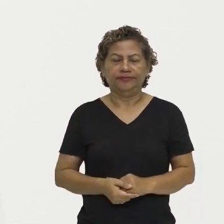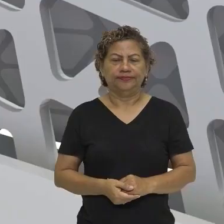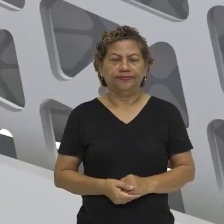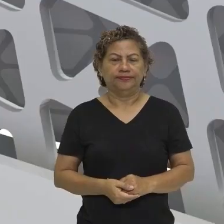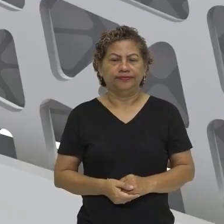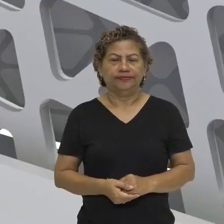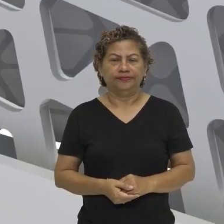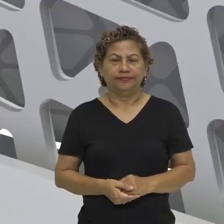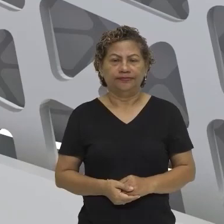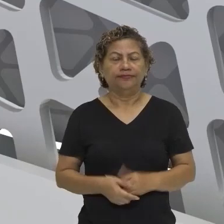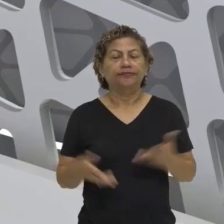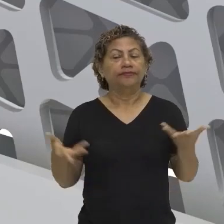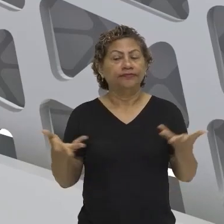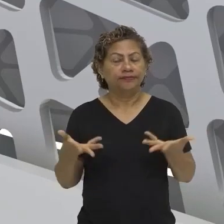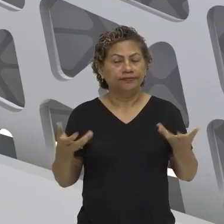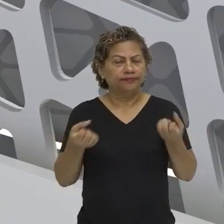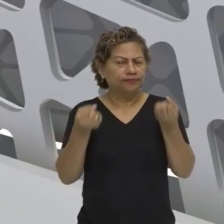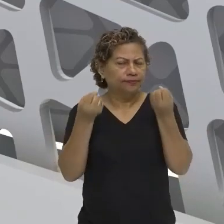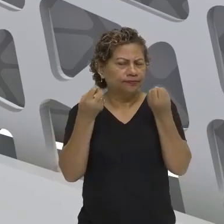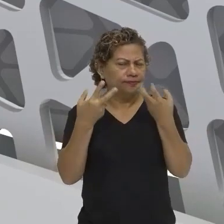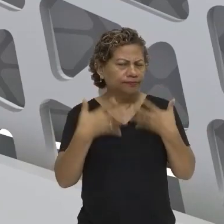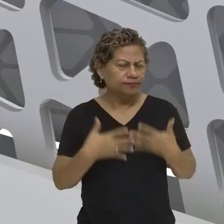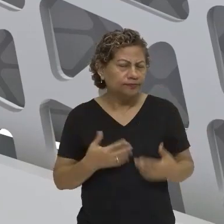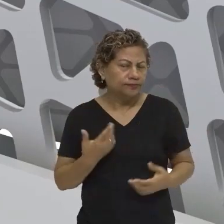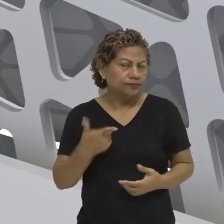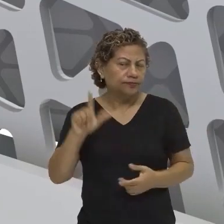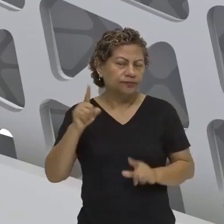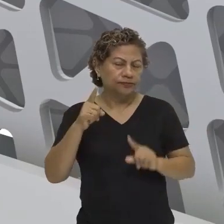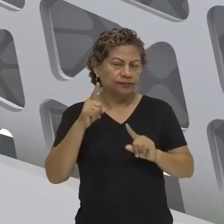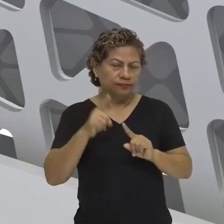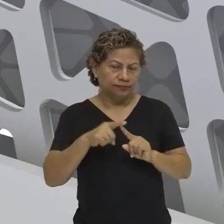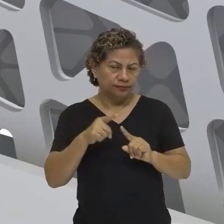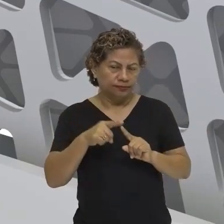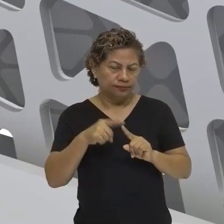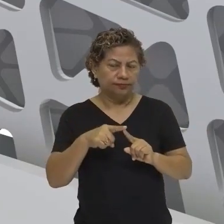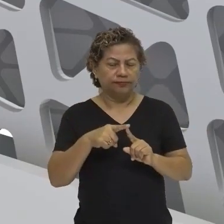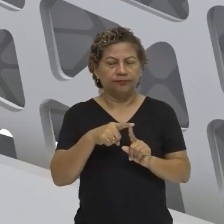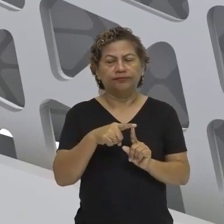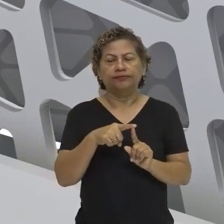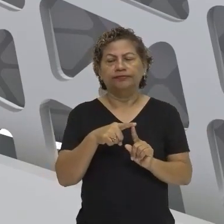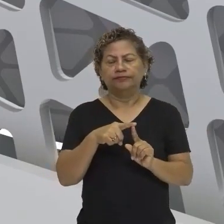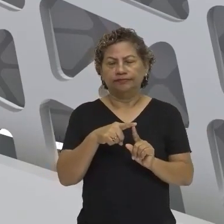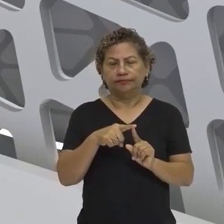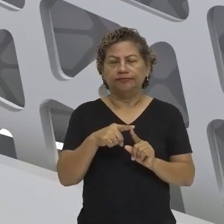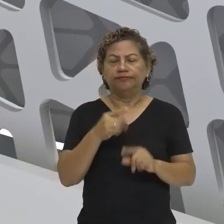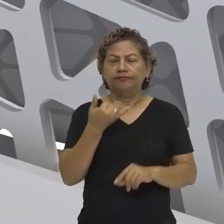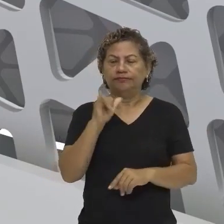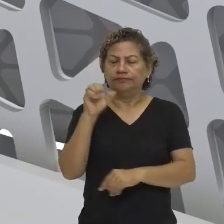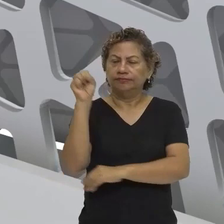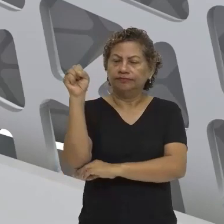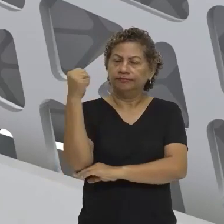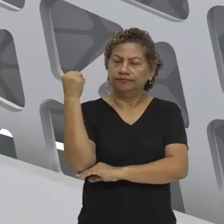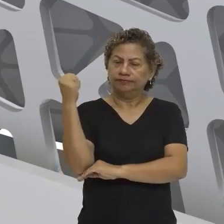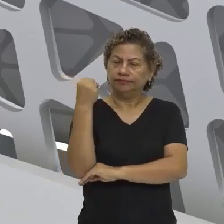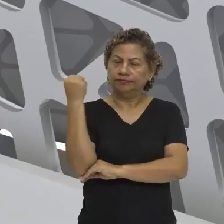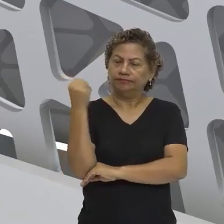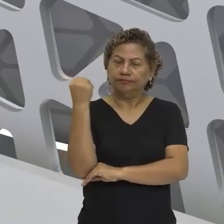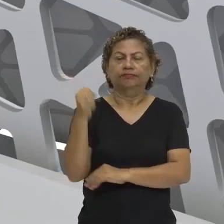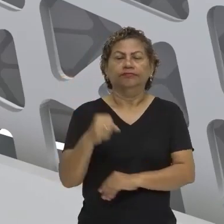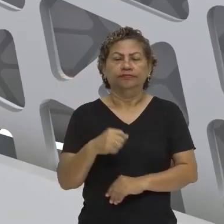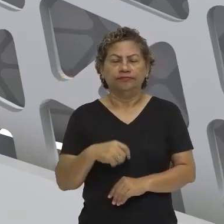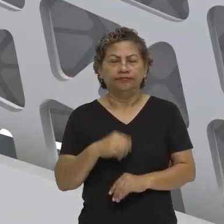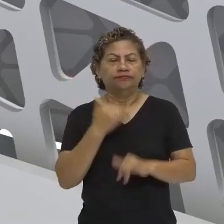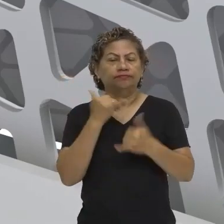Muito bem. Agora vamos falar do outro tipo da energia potencial, que é conhecida como